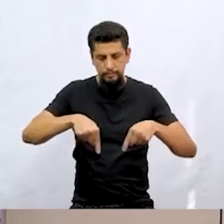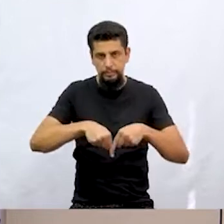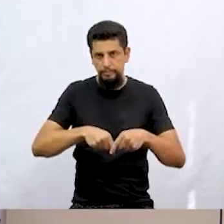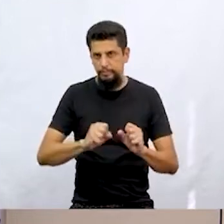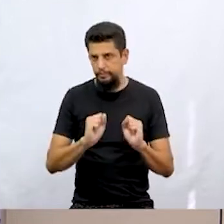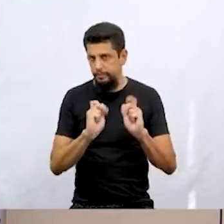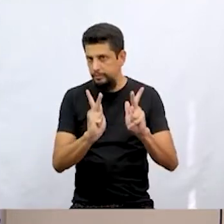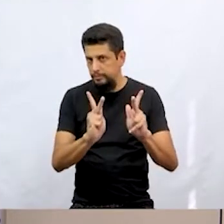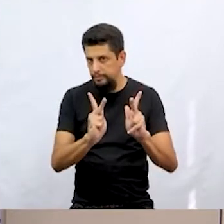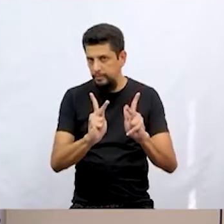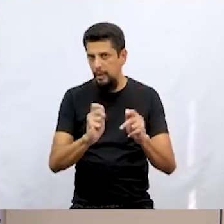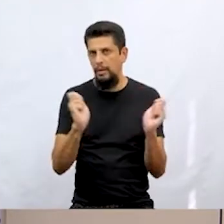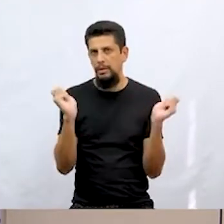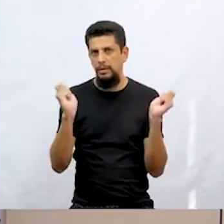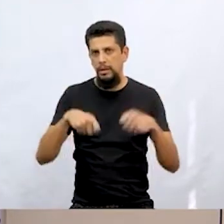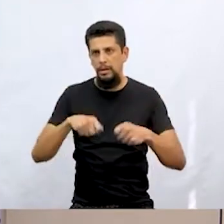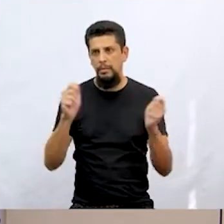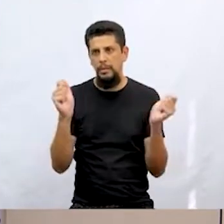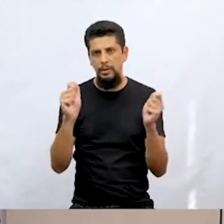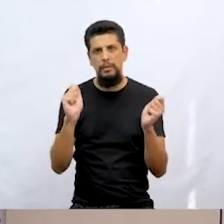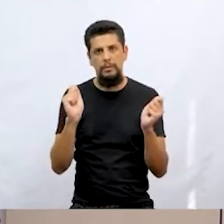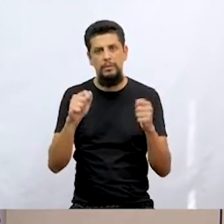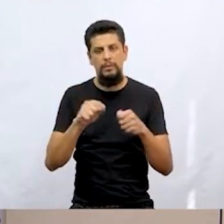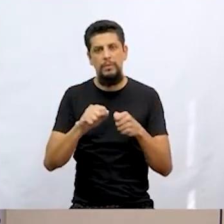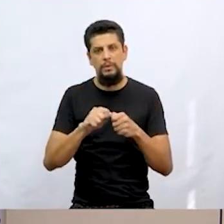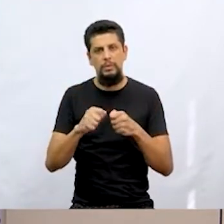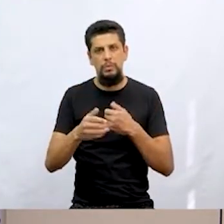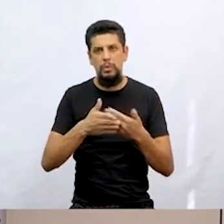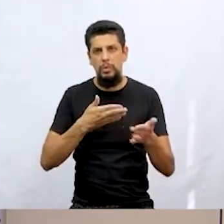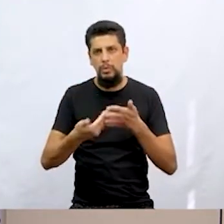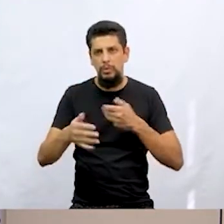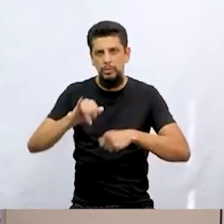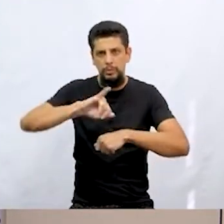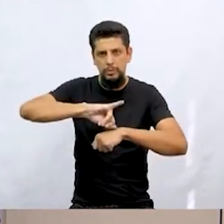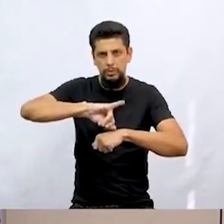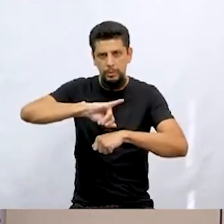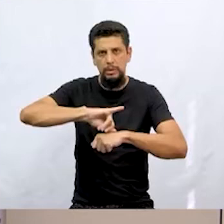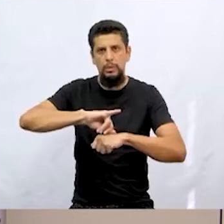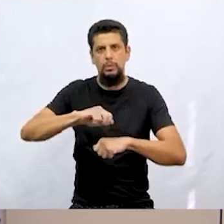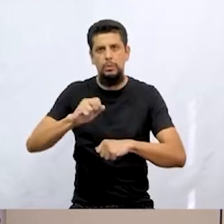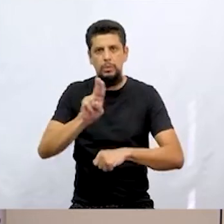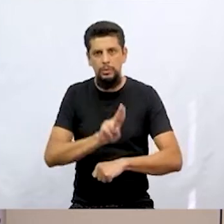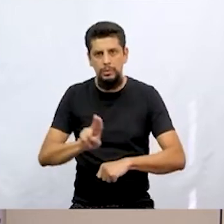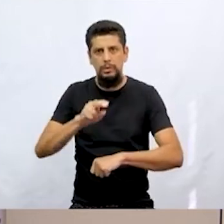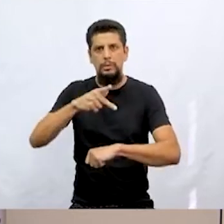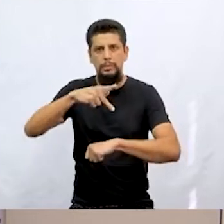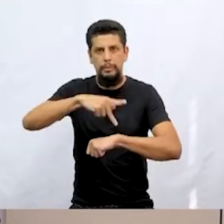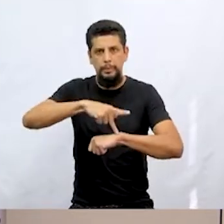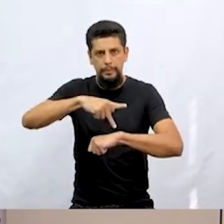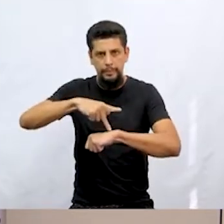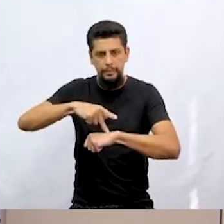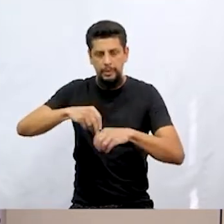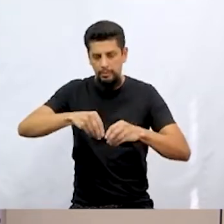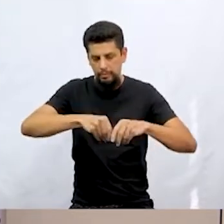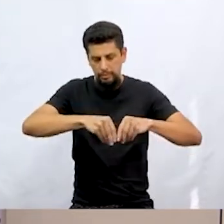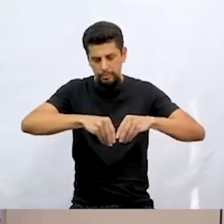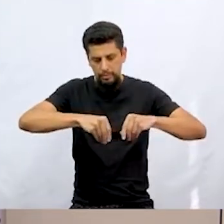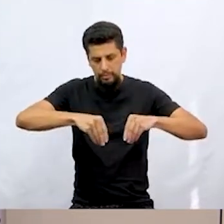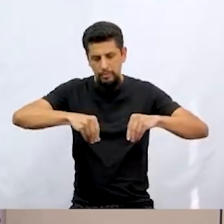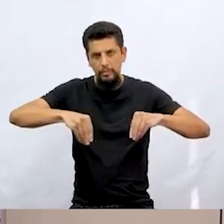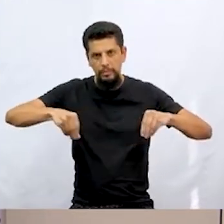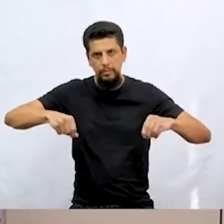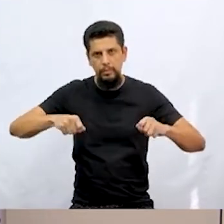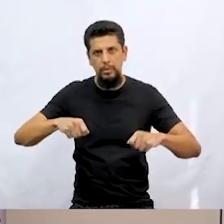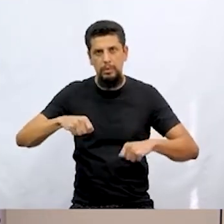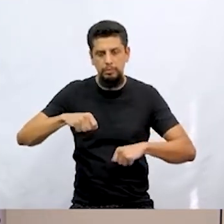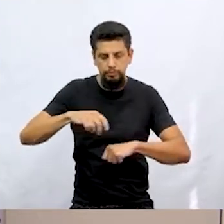chão, certo? E pode fazer com o que tiver. Né? A gente pode usar pedrinhas para desenhar ali na areia,